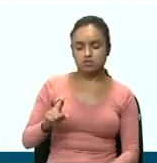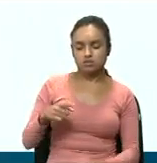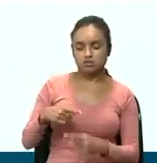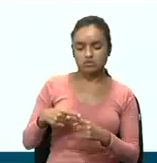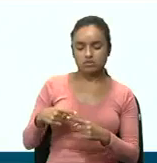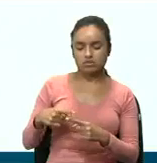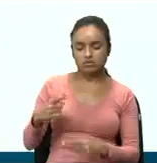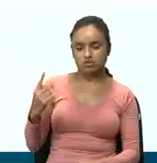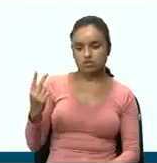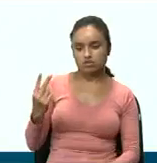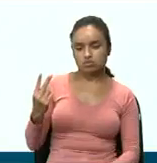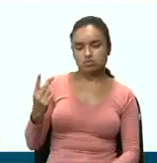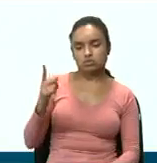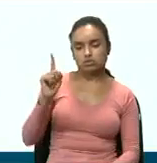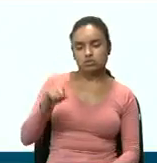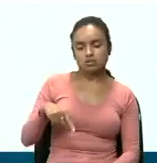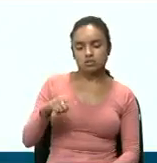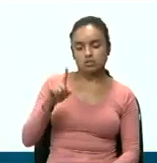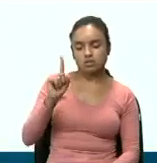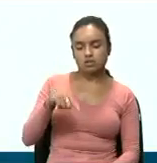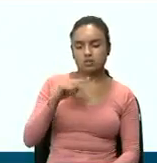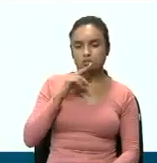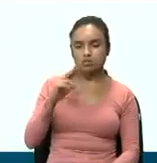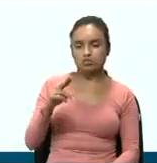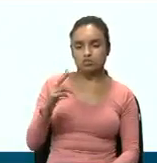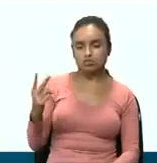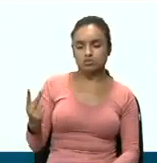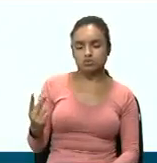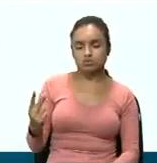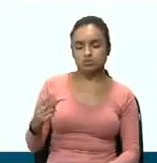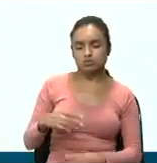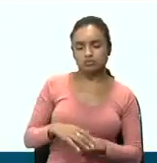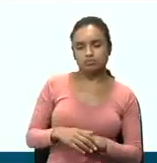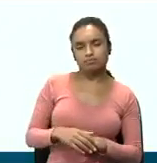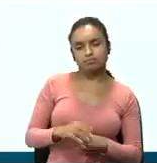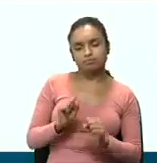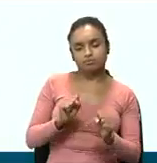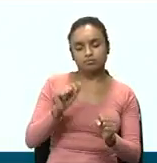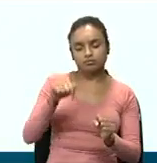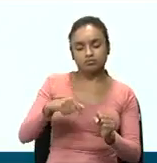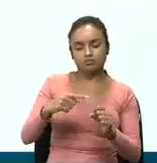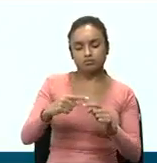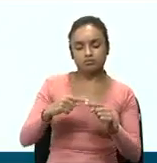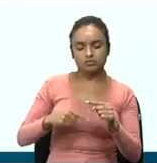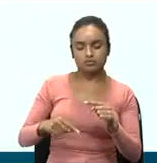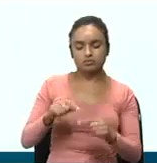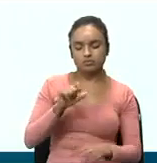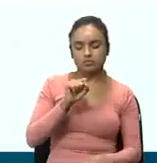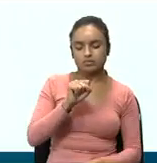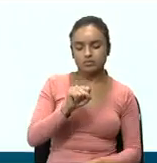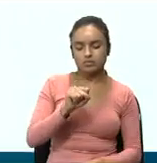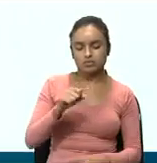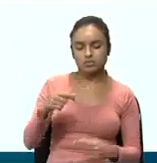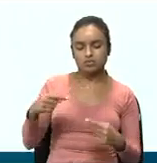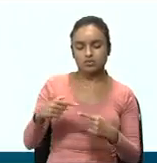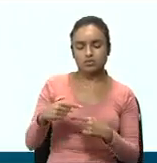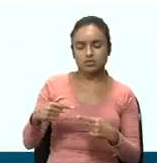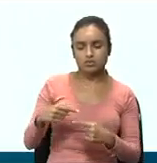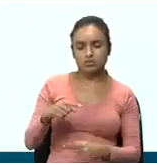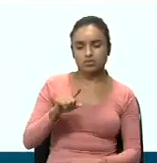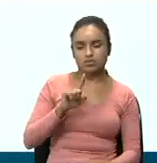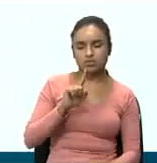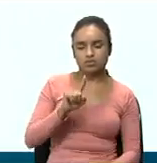2, 2. Nesse caso aqui, eu vou pôr aqui embaixo, S é igual a